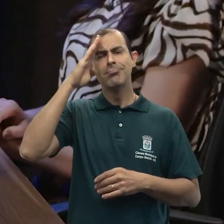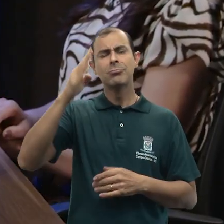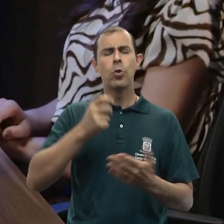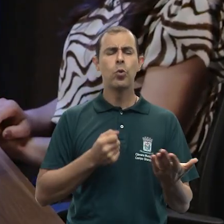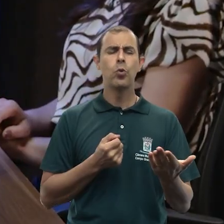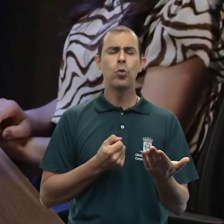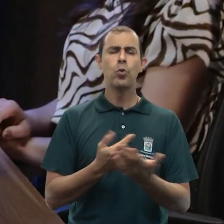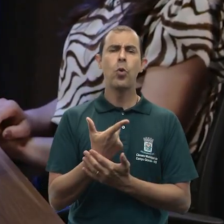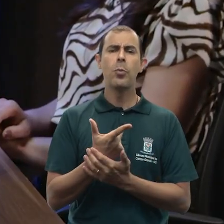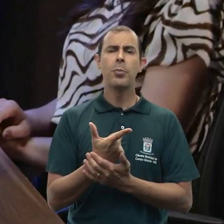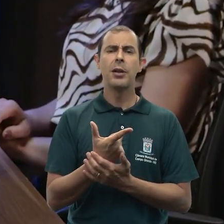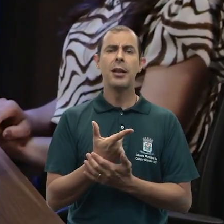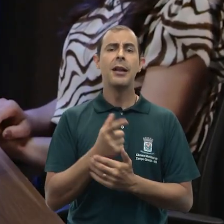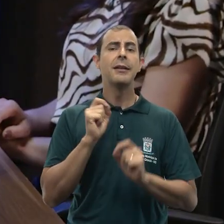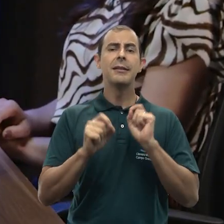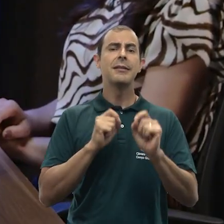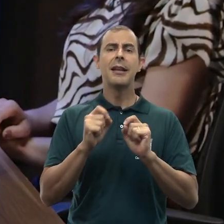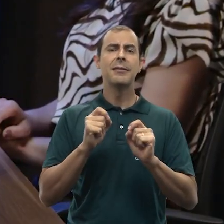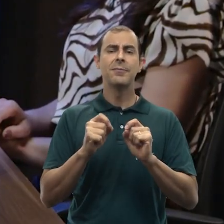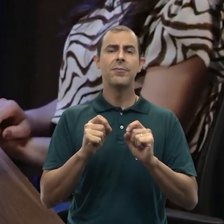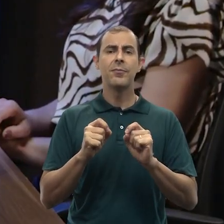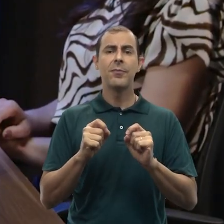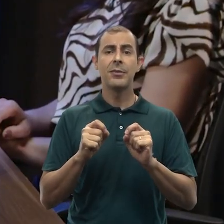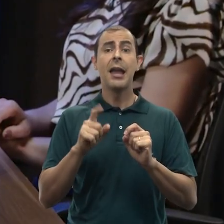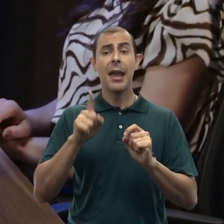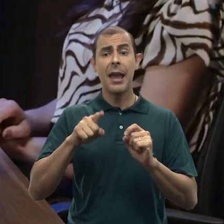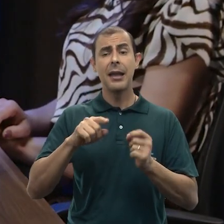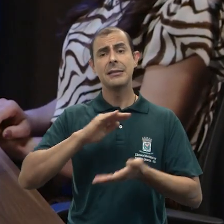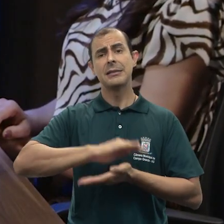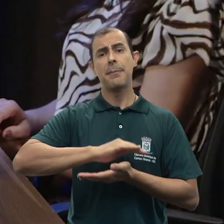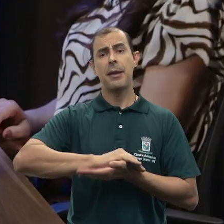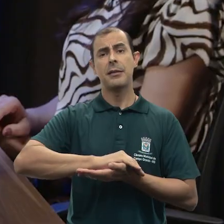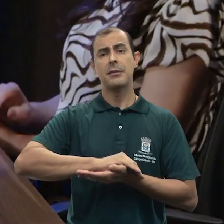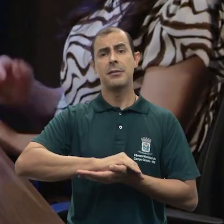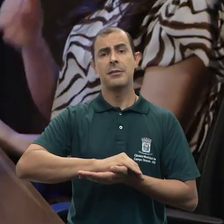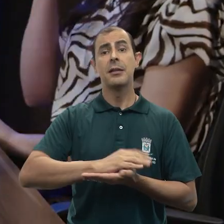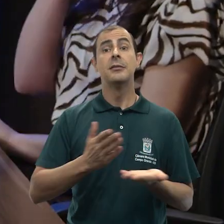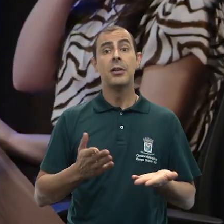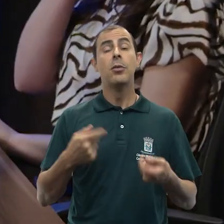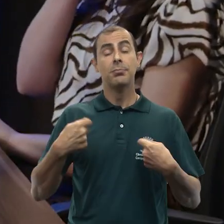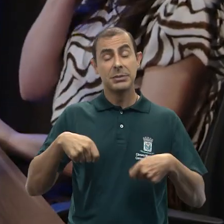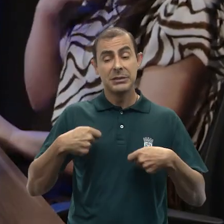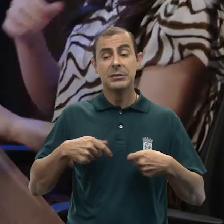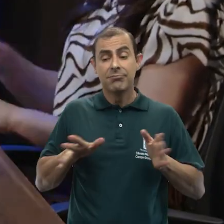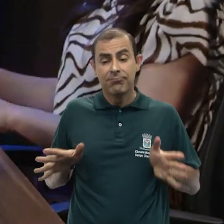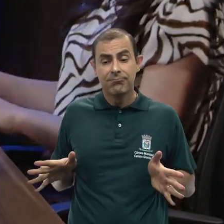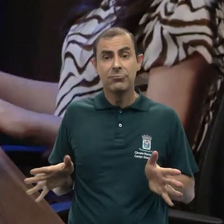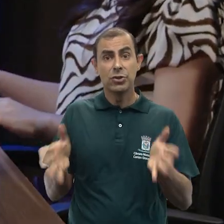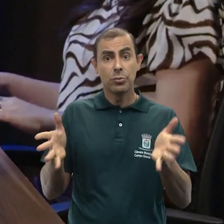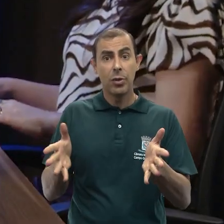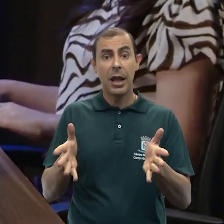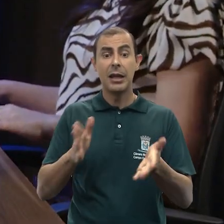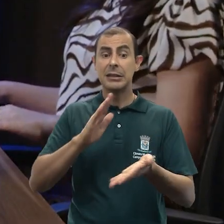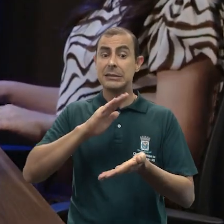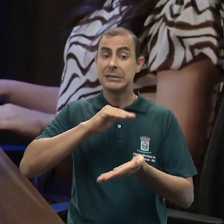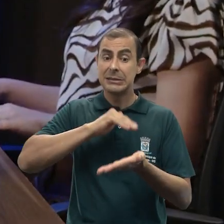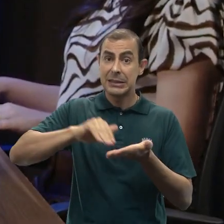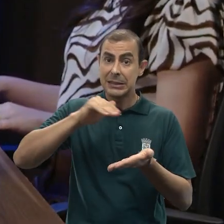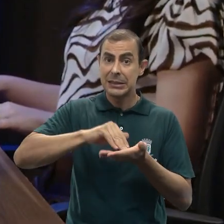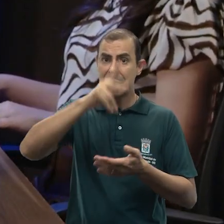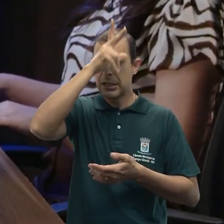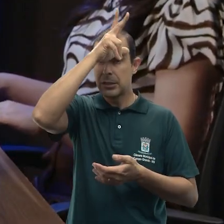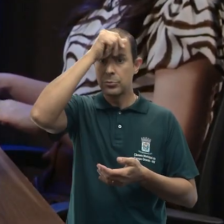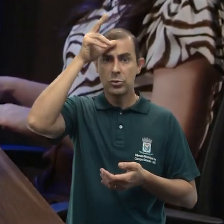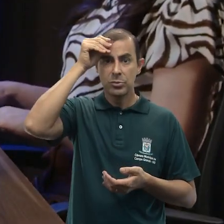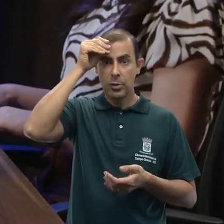de hortaliça, hortifruti granjeiro, proteína? É a CEMED. Então a gente tem que estimular a Secretaria